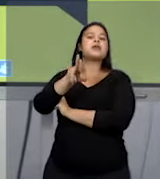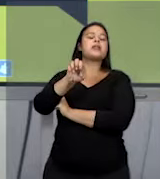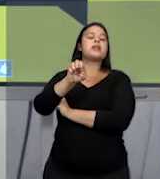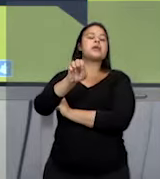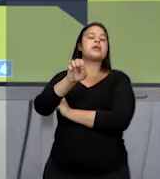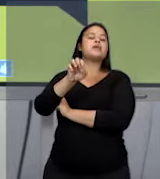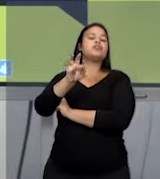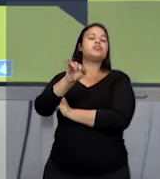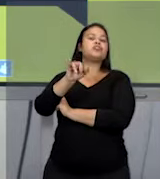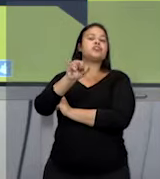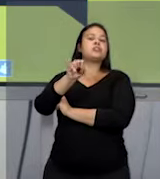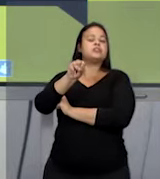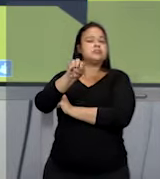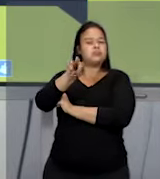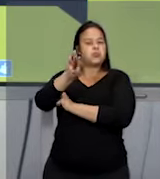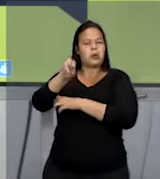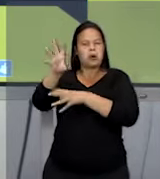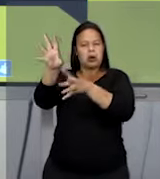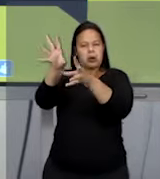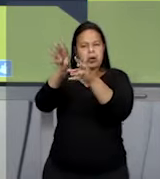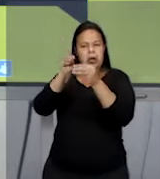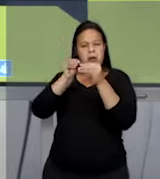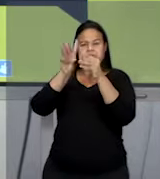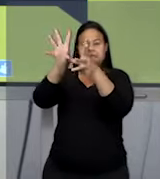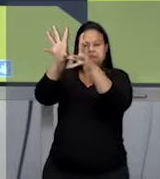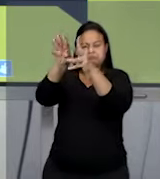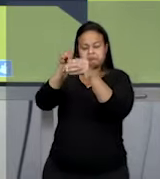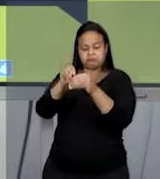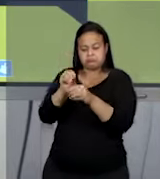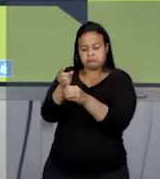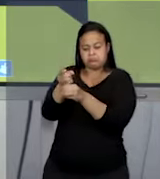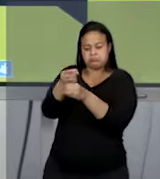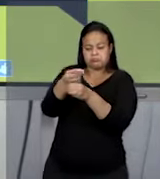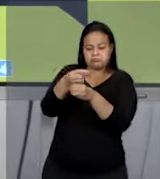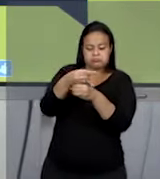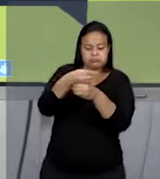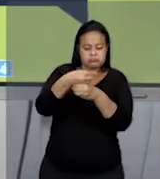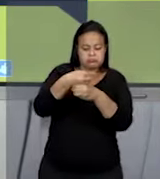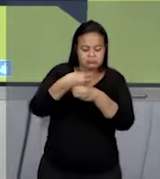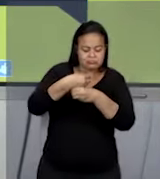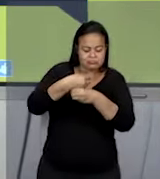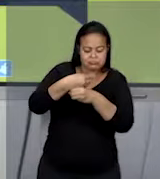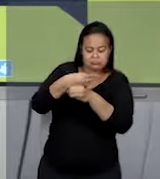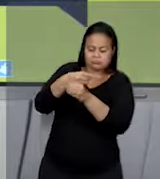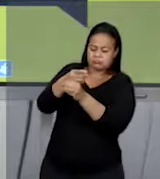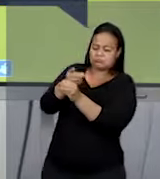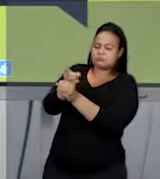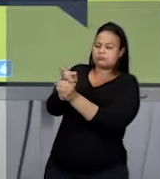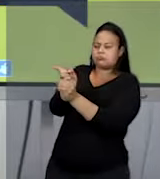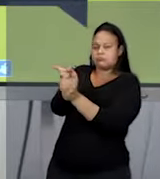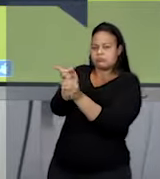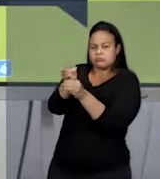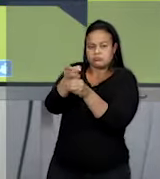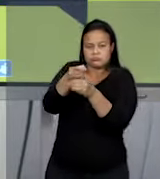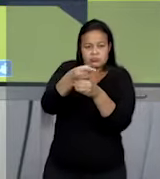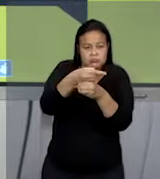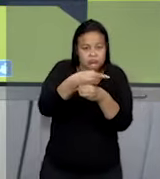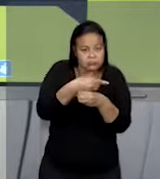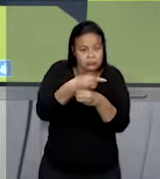E essa agulha, então, sempre ela é móvel, né? Ela gira aqui, sempre vai apontar para o